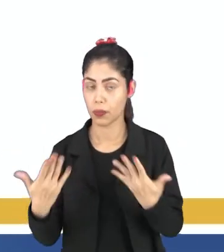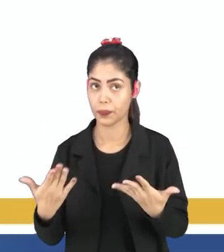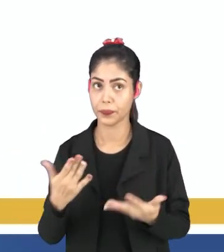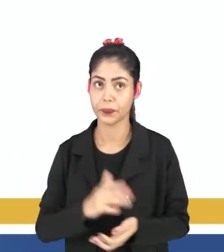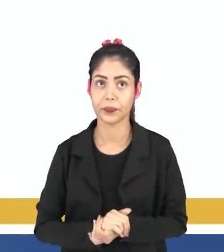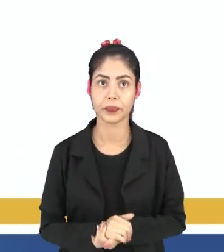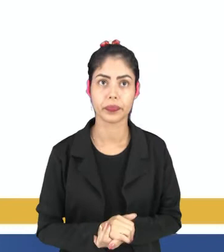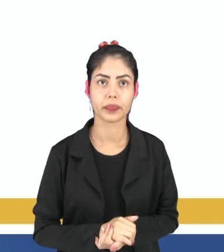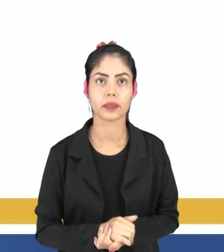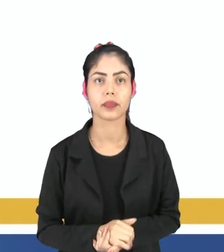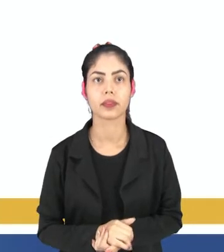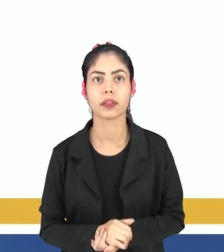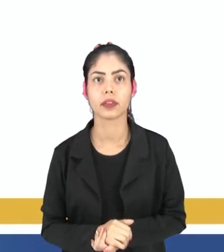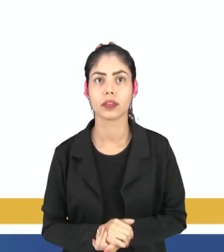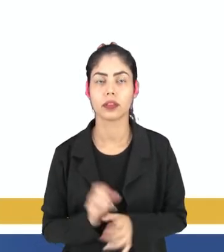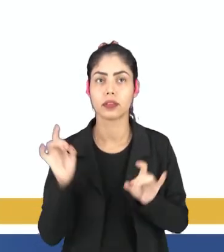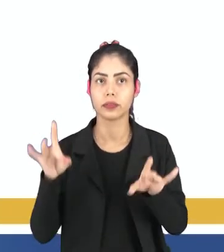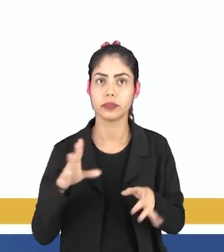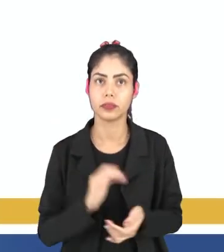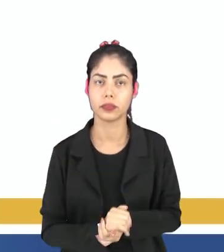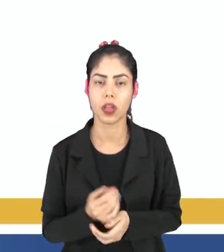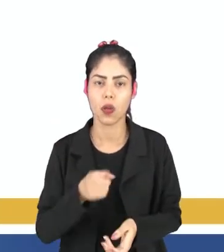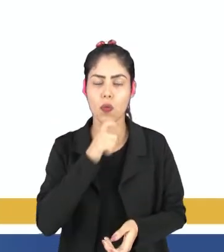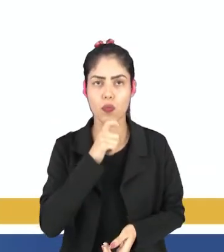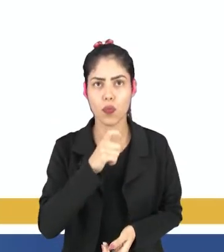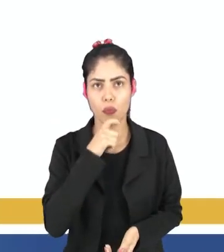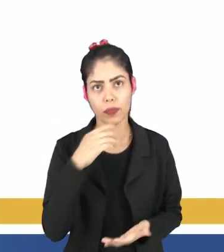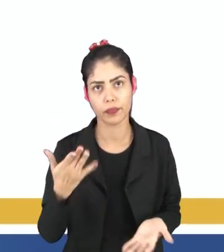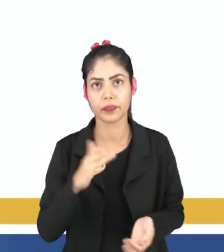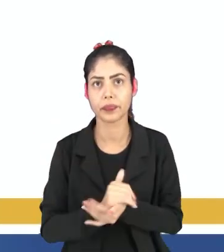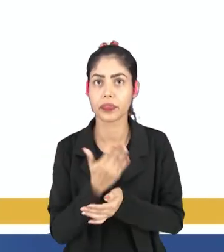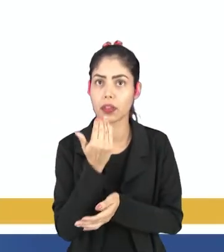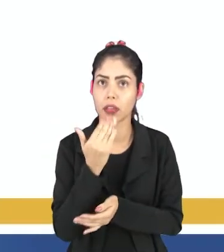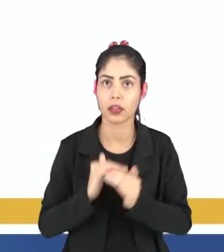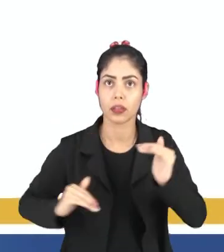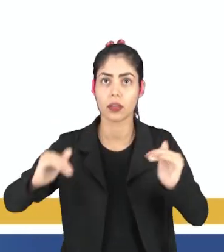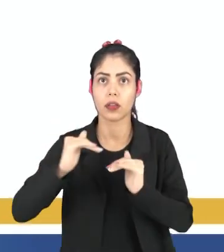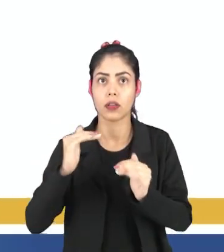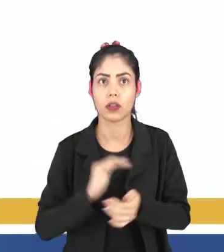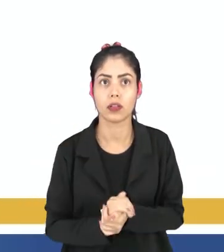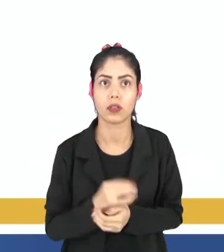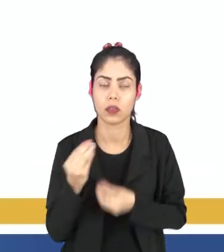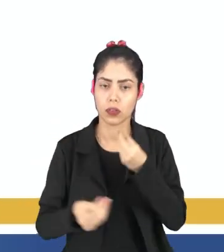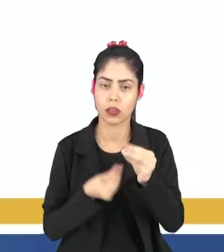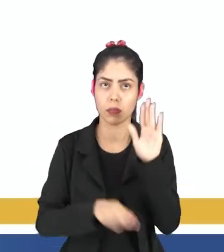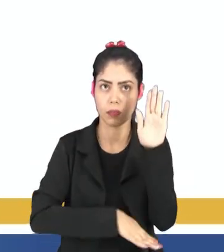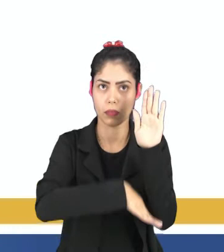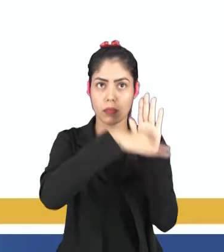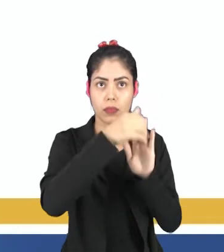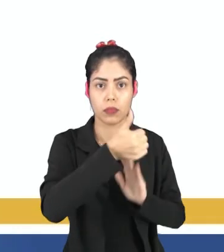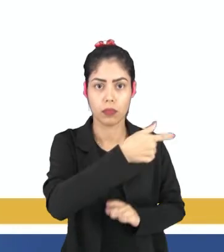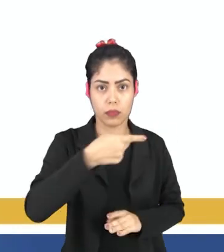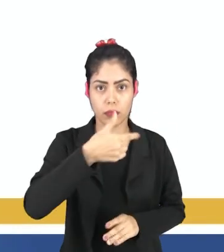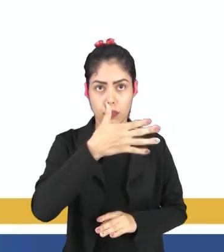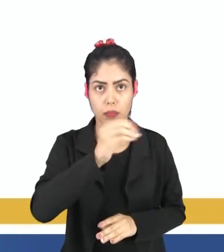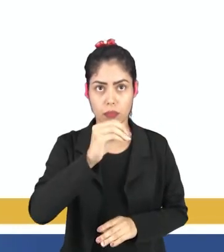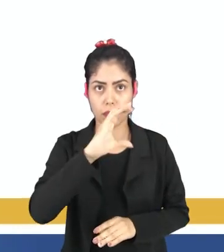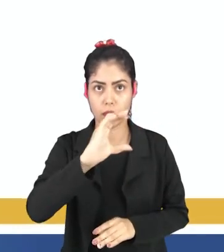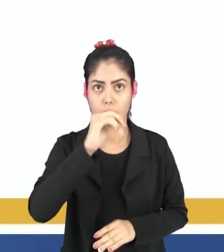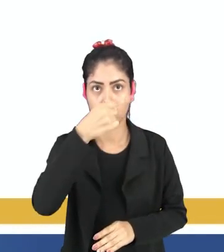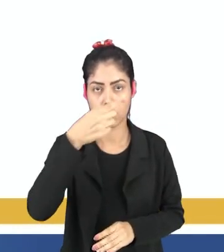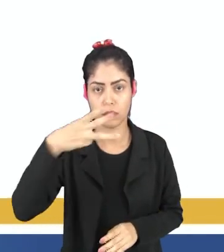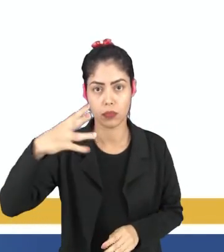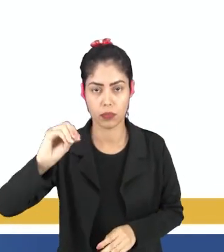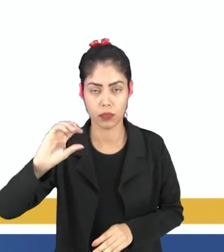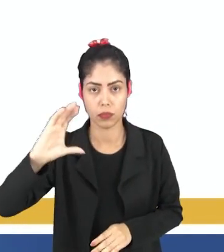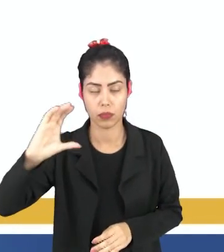esse? Último. No congelador ou freezer, os alimentos são submetidos comumente a temperaturas entre 10 e